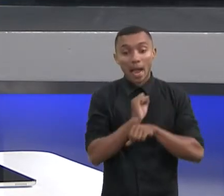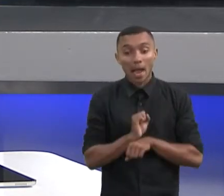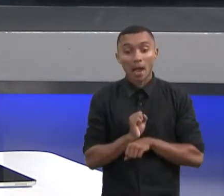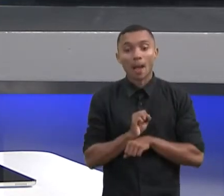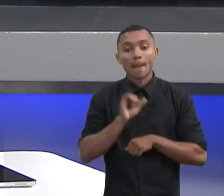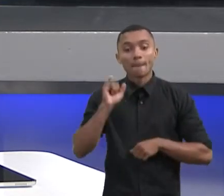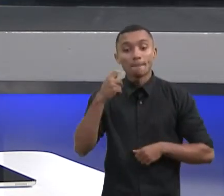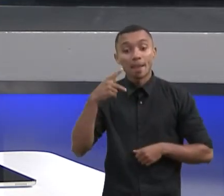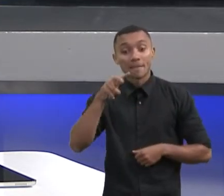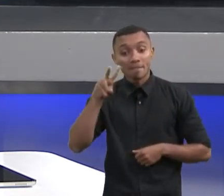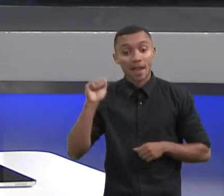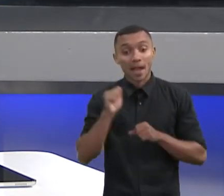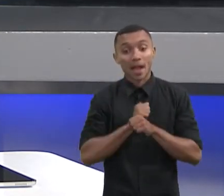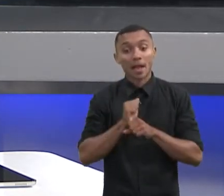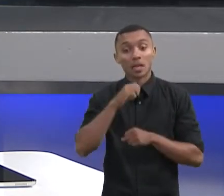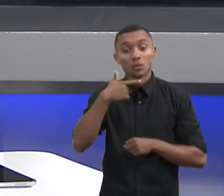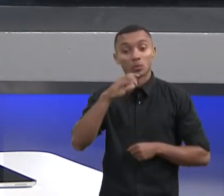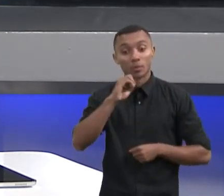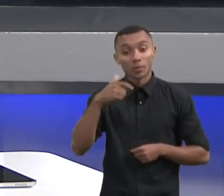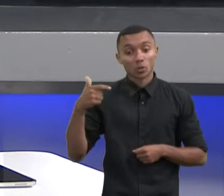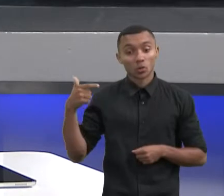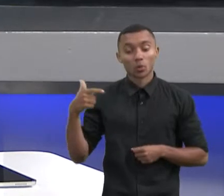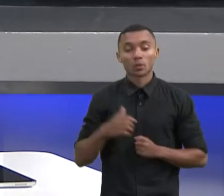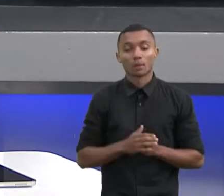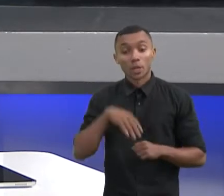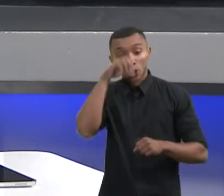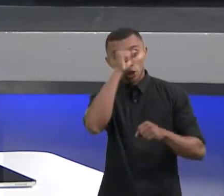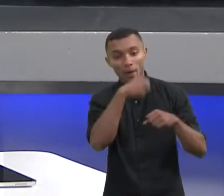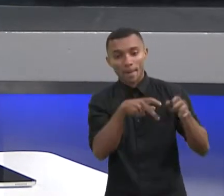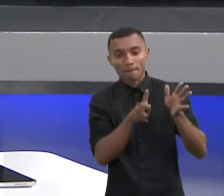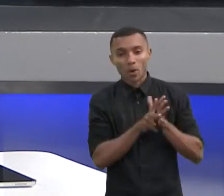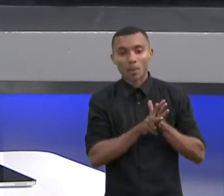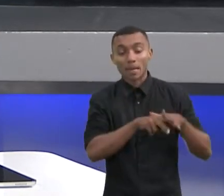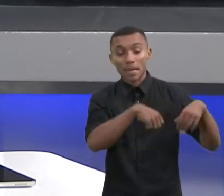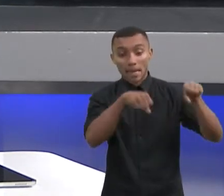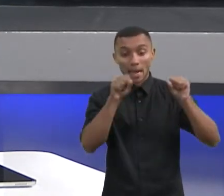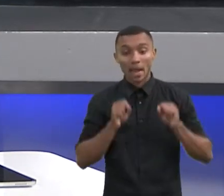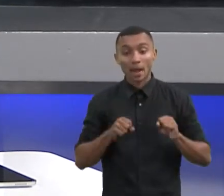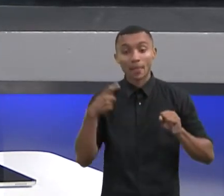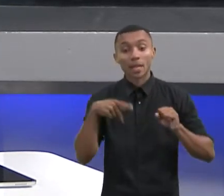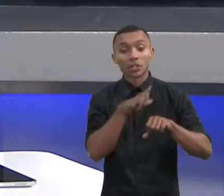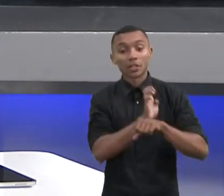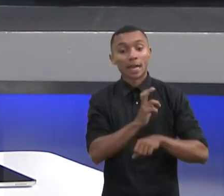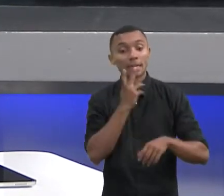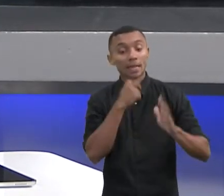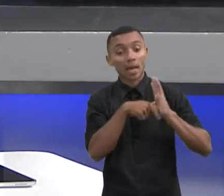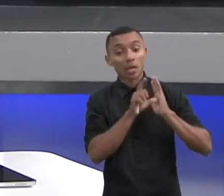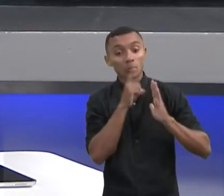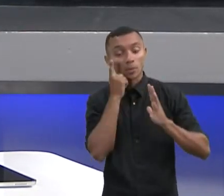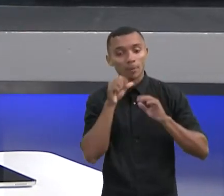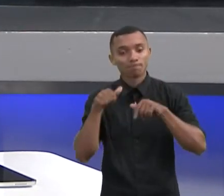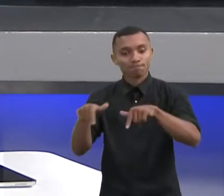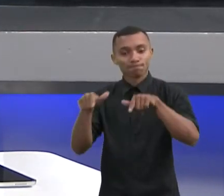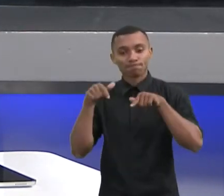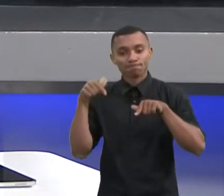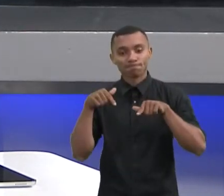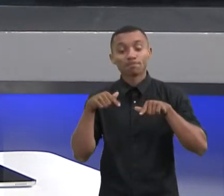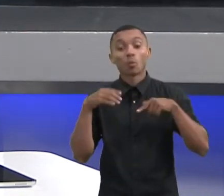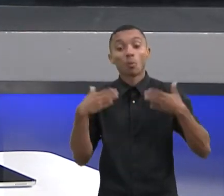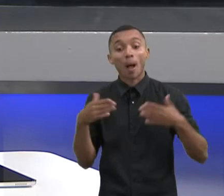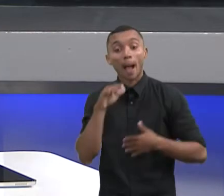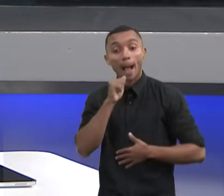Automotores, o IPVA 2022. Os proprietários de veículos emplacados no Ceará podem emitir o boleto de pagamento